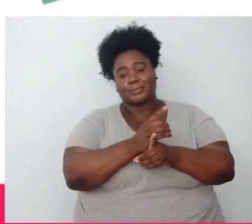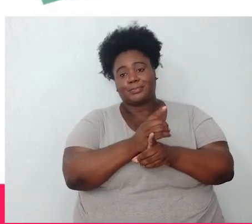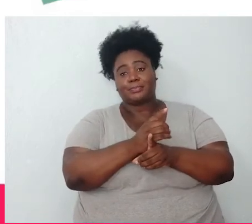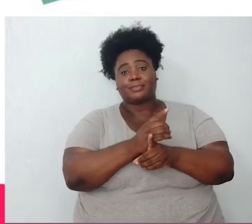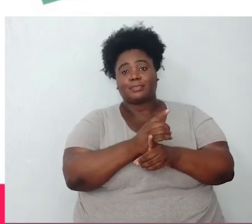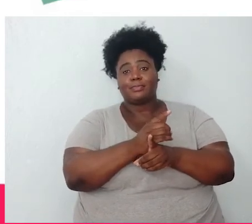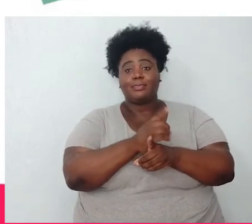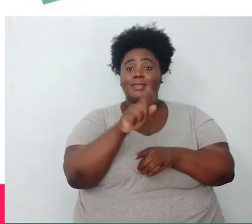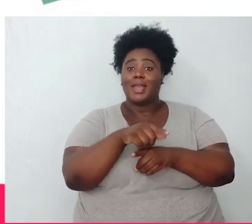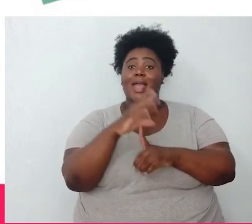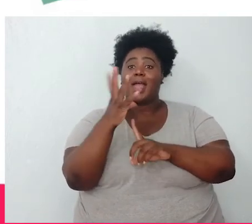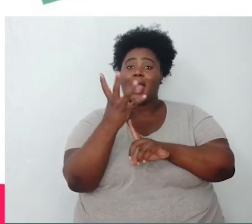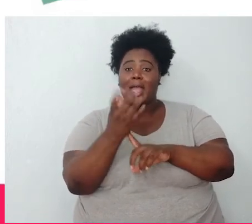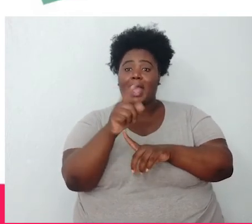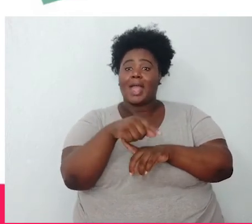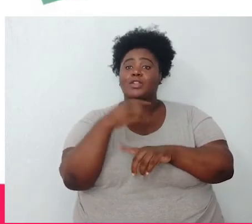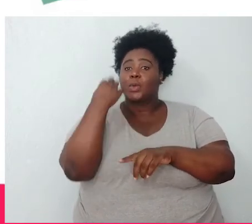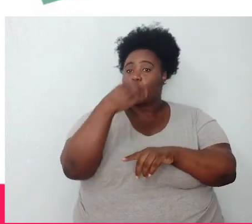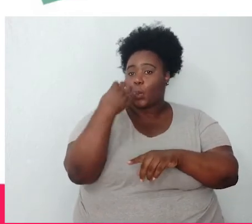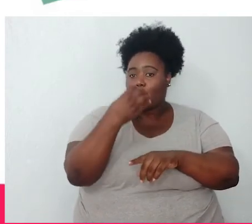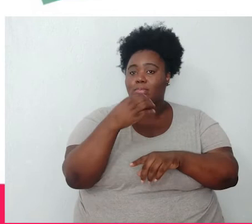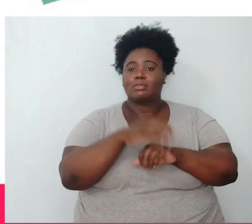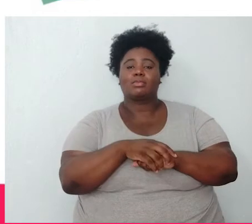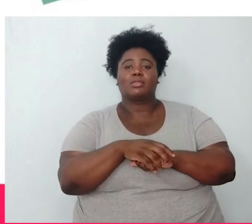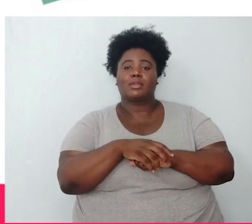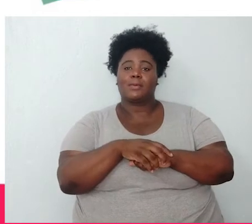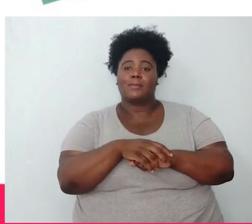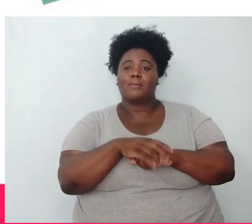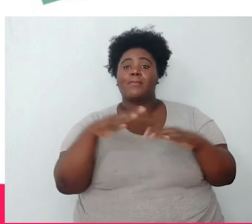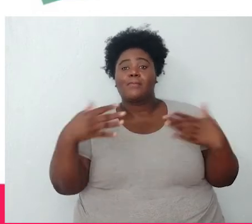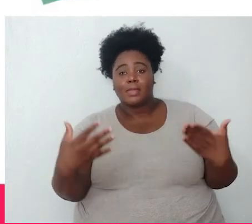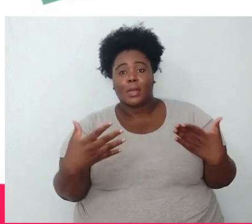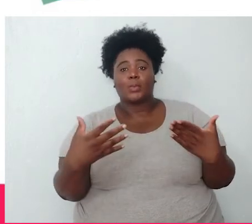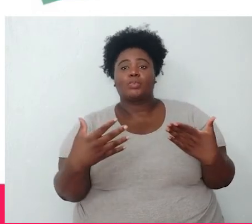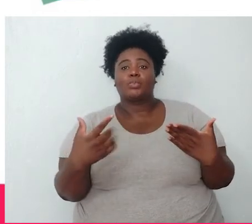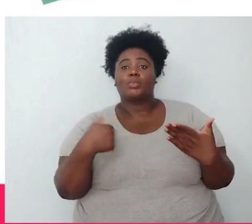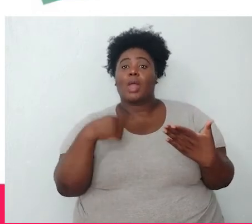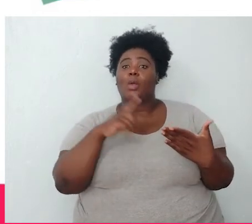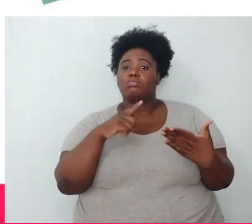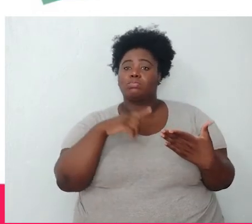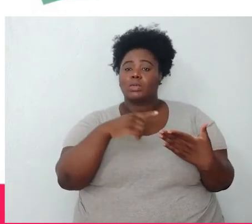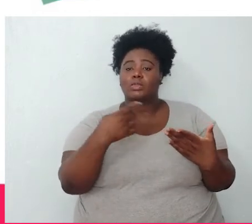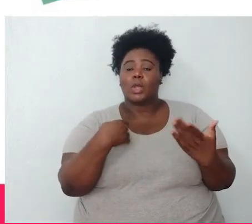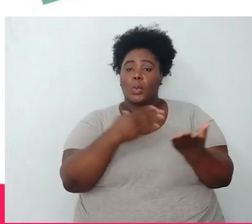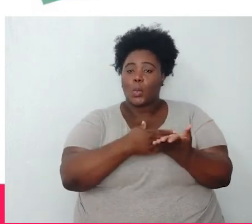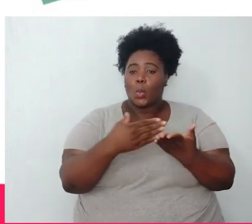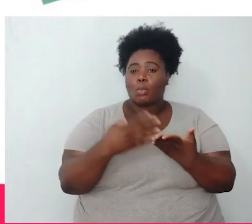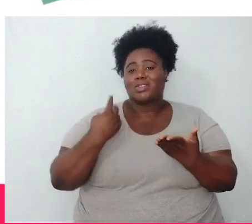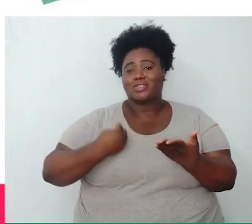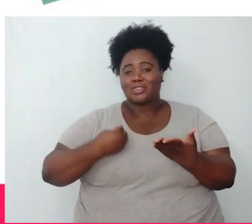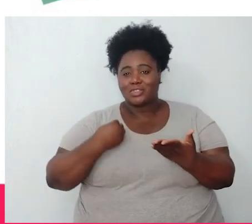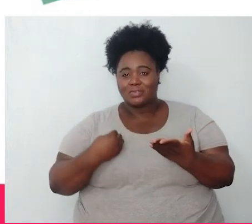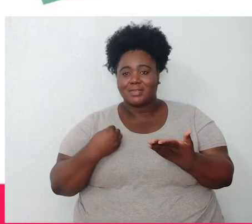né? Das artes plásticas com a música, com as artes cênicas. Então, como eu tenho uma origem